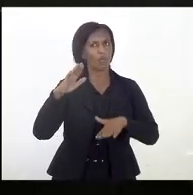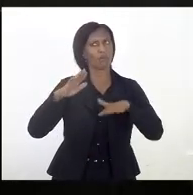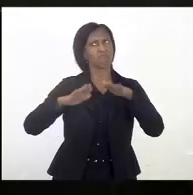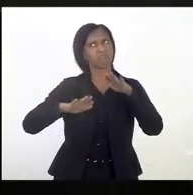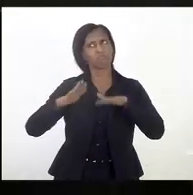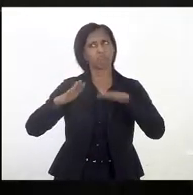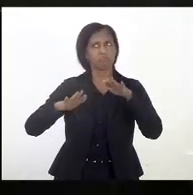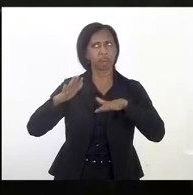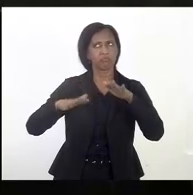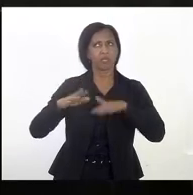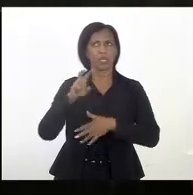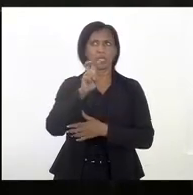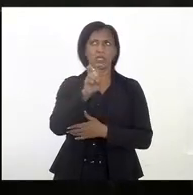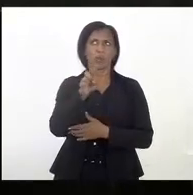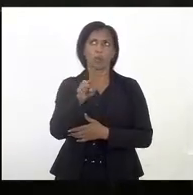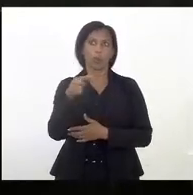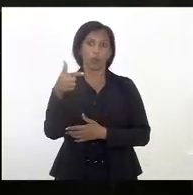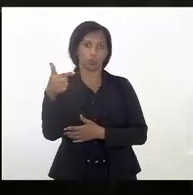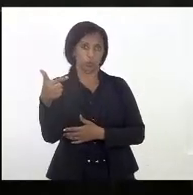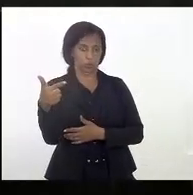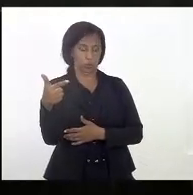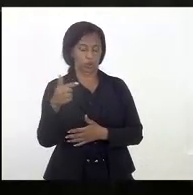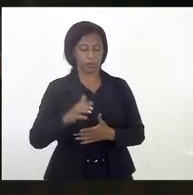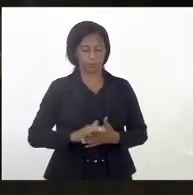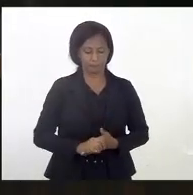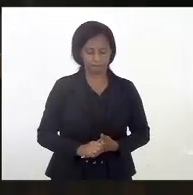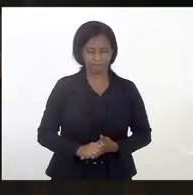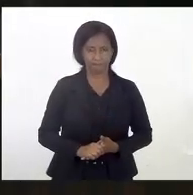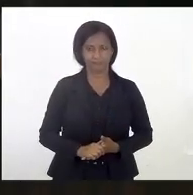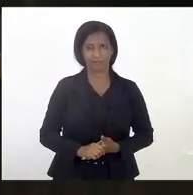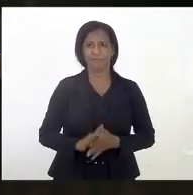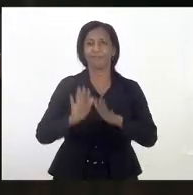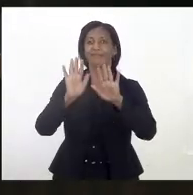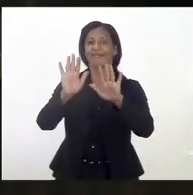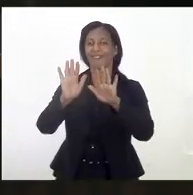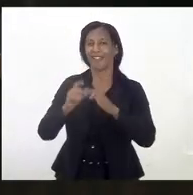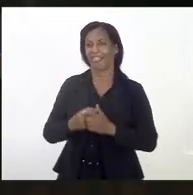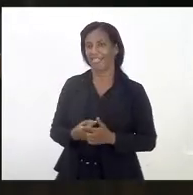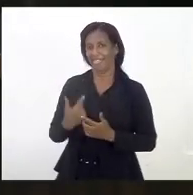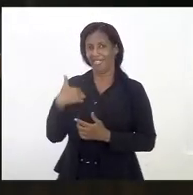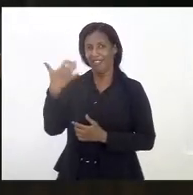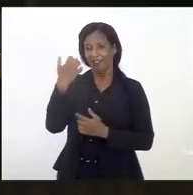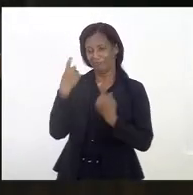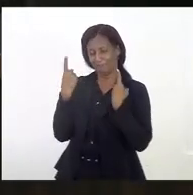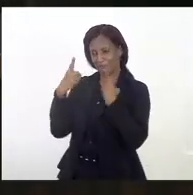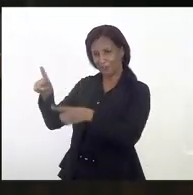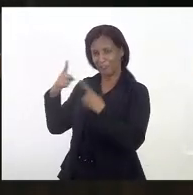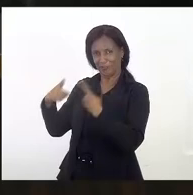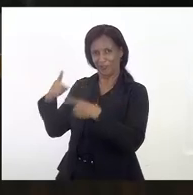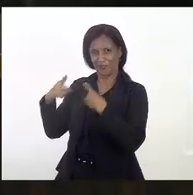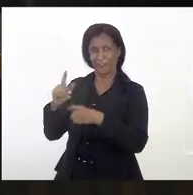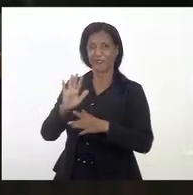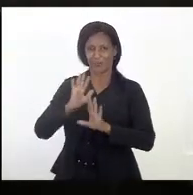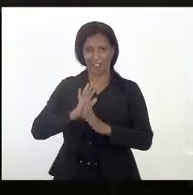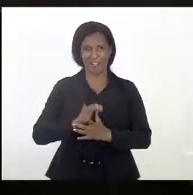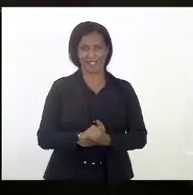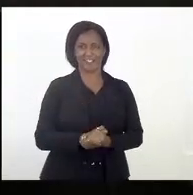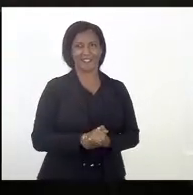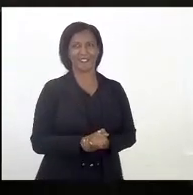5.2 deixou em aí sendo seu preço me permitir porque eu quero de propósito para interromper vossa excelência'